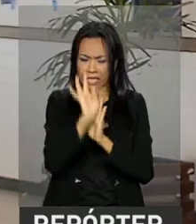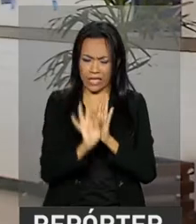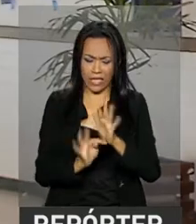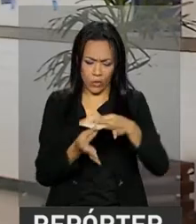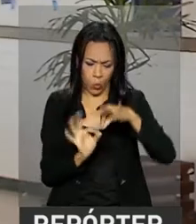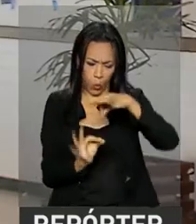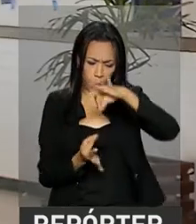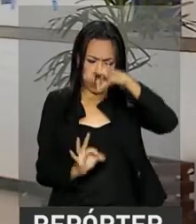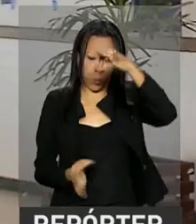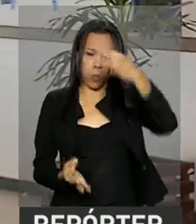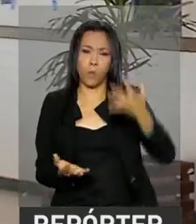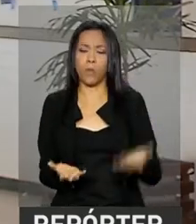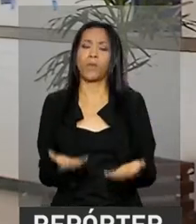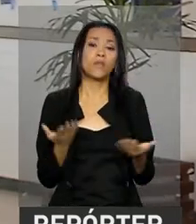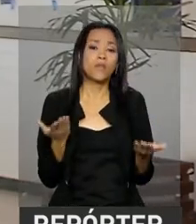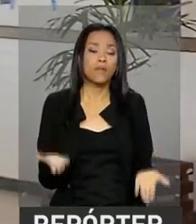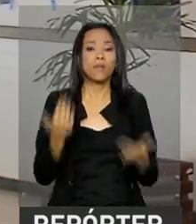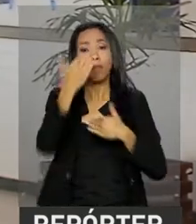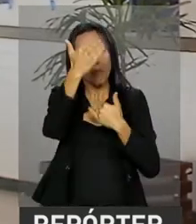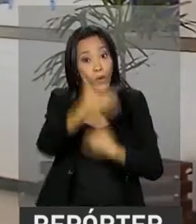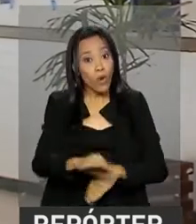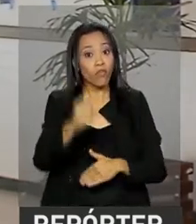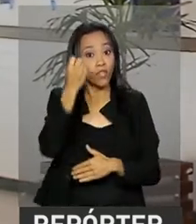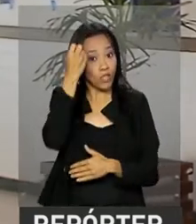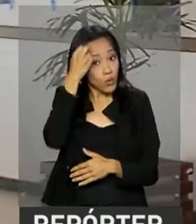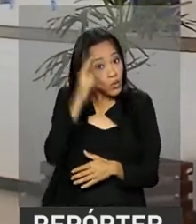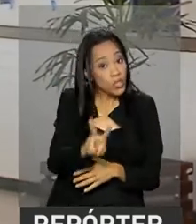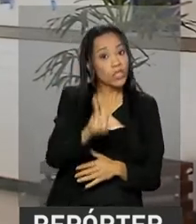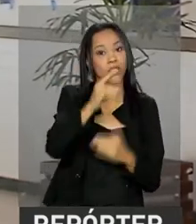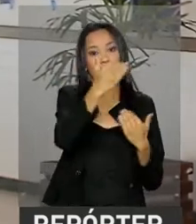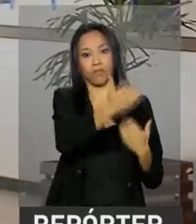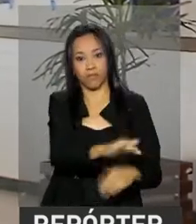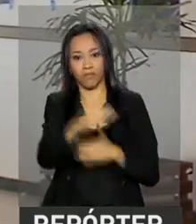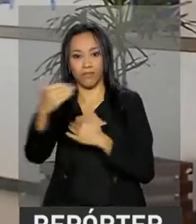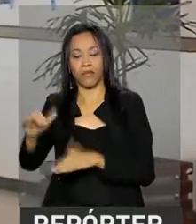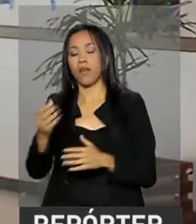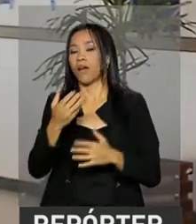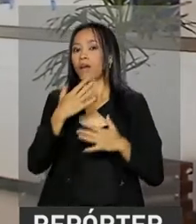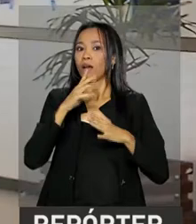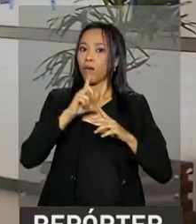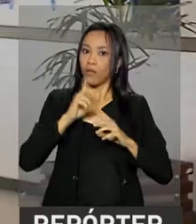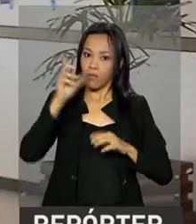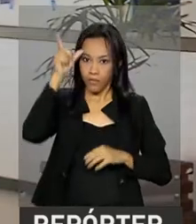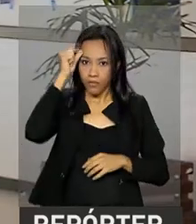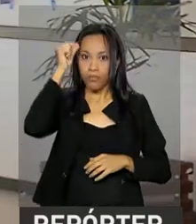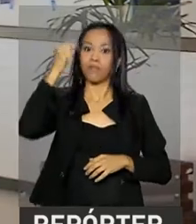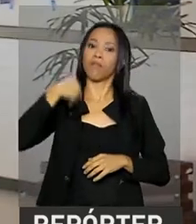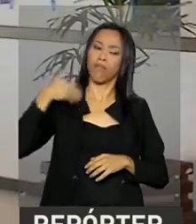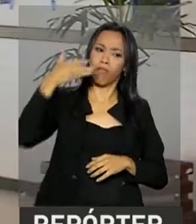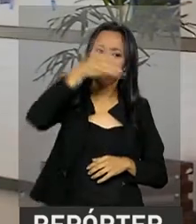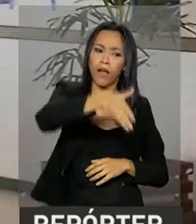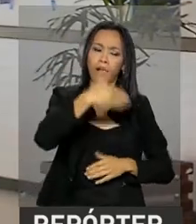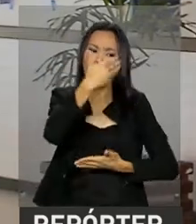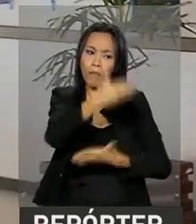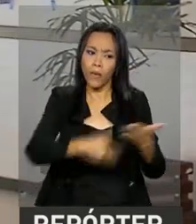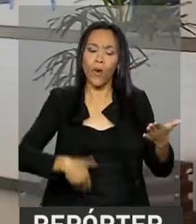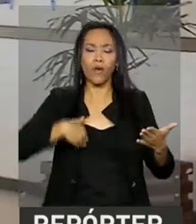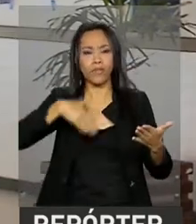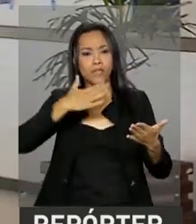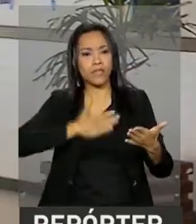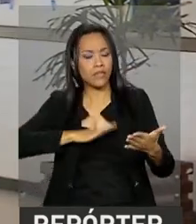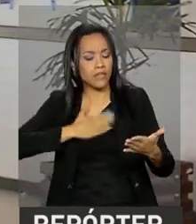longos então a prova sendo feito em dois finais de semanas distintos possibilita que o aluno vá um pouco mais tranqüilo um pouco mais descansados